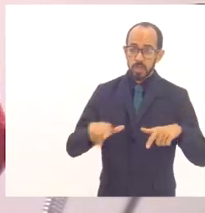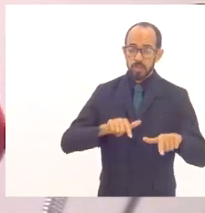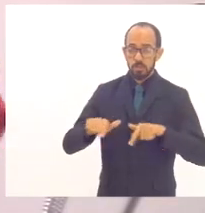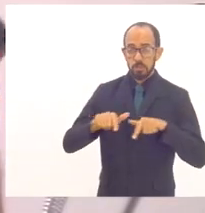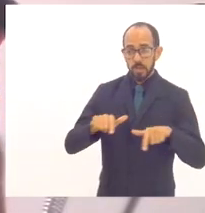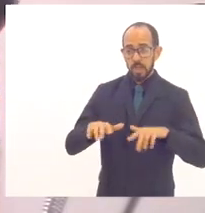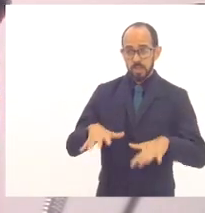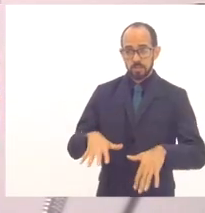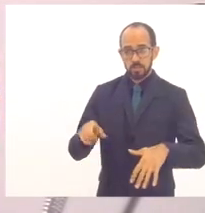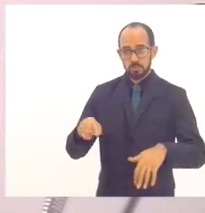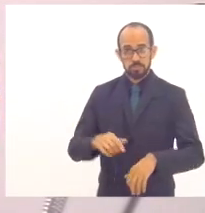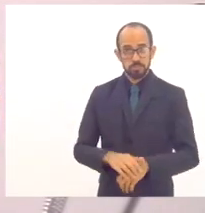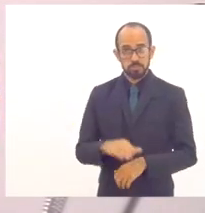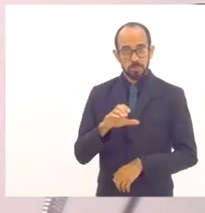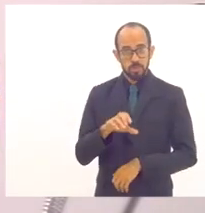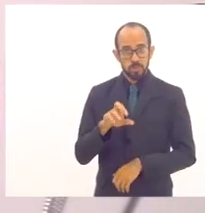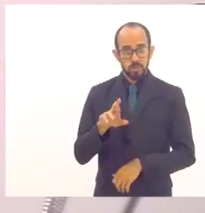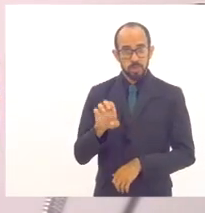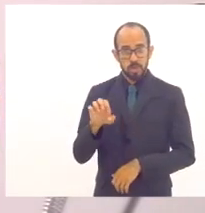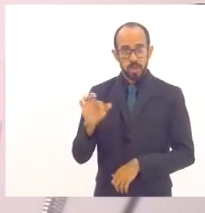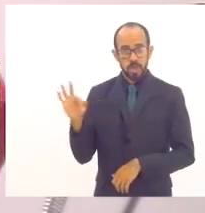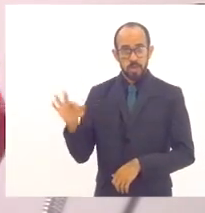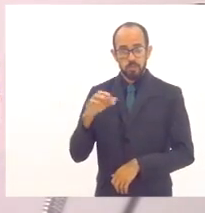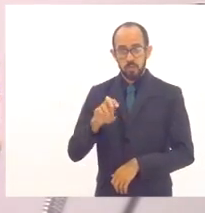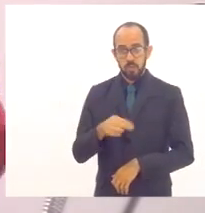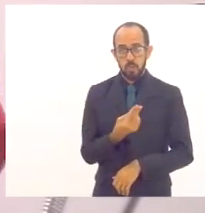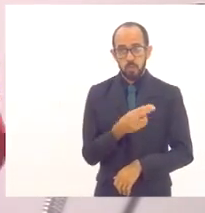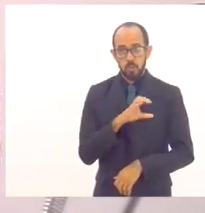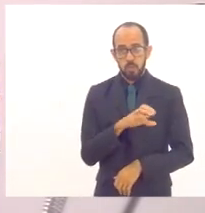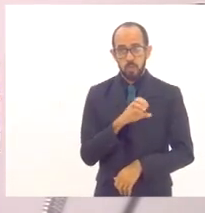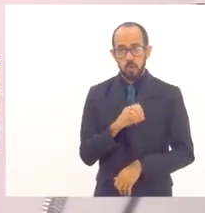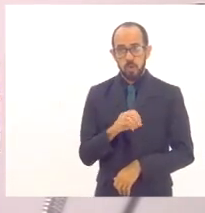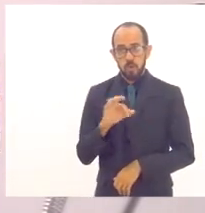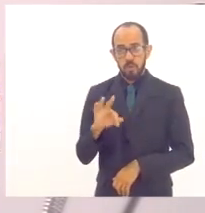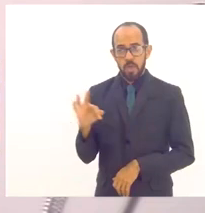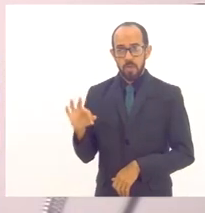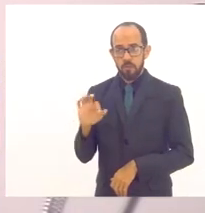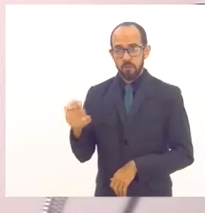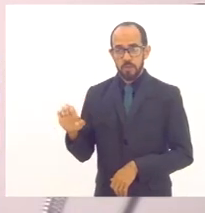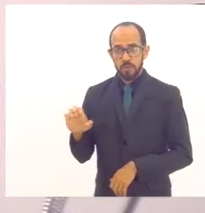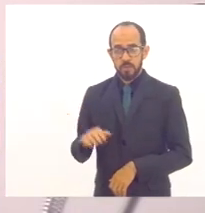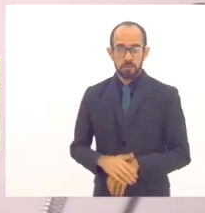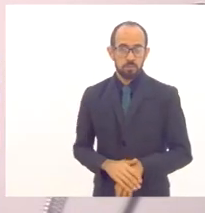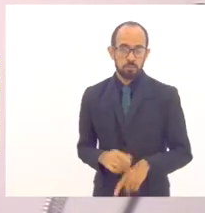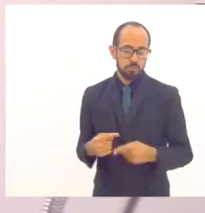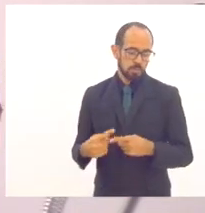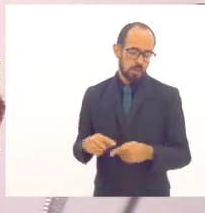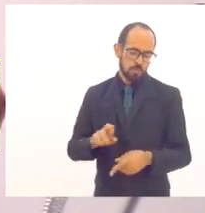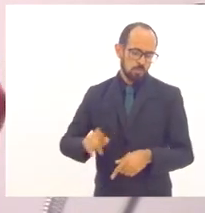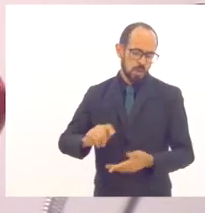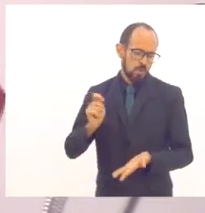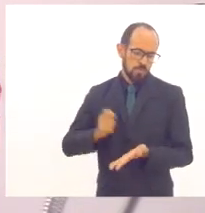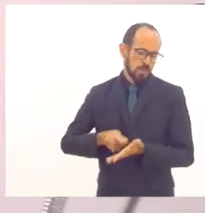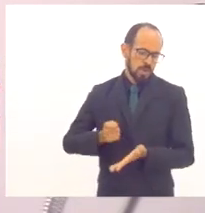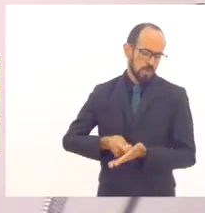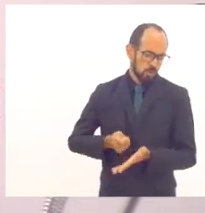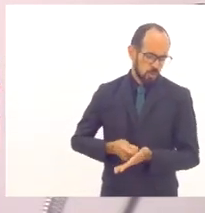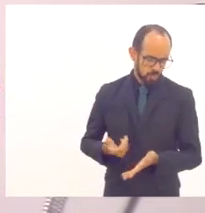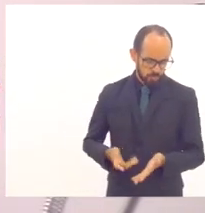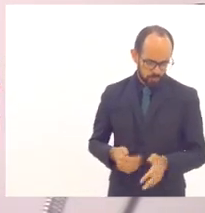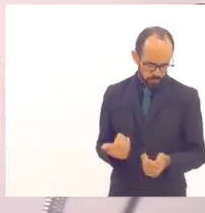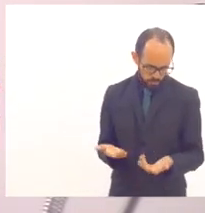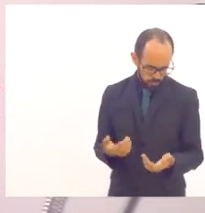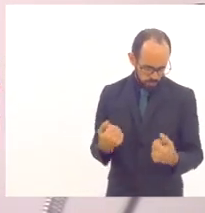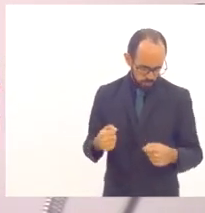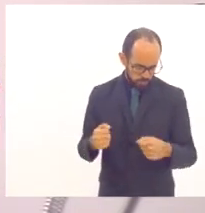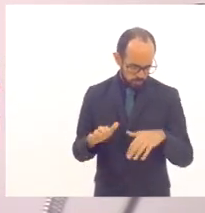e não querer ser filiado ao CREF, COFEF, porque o ato de filiar-se a entidades é facultativo e não obrigatório, né? E aí precisa tomar